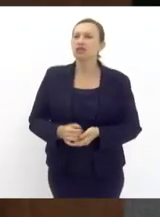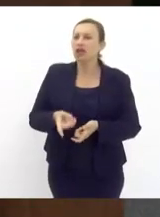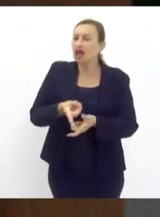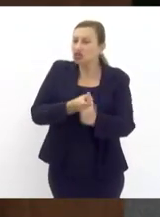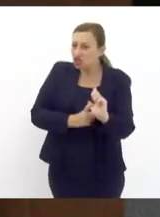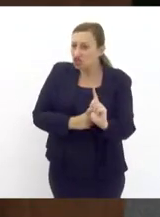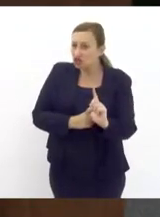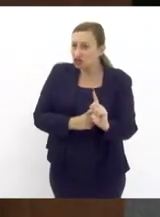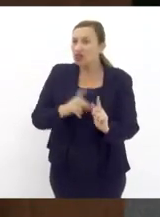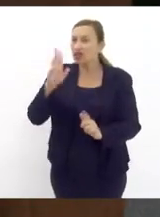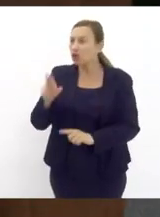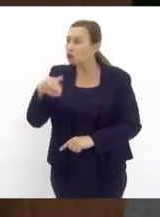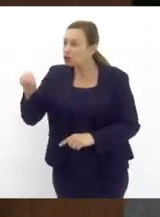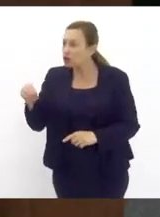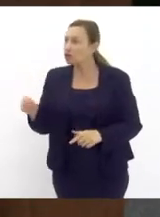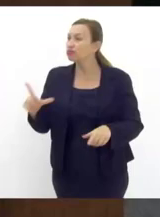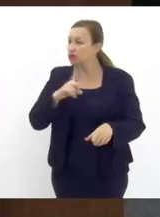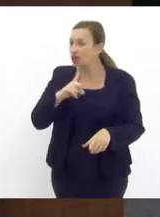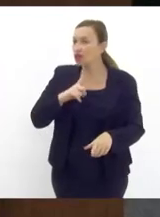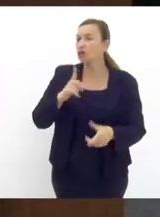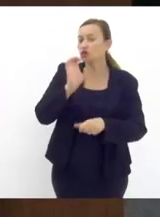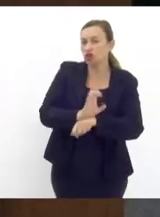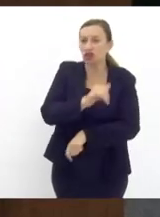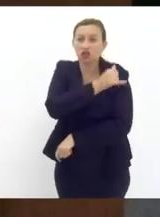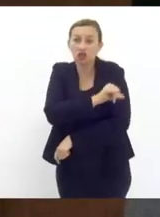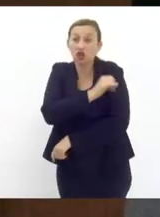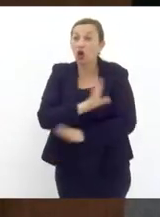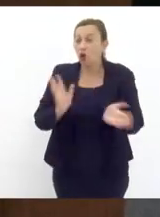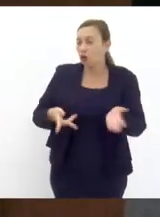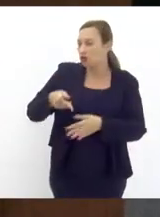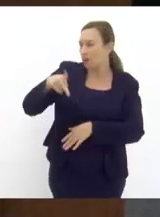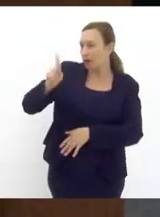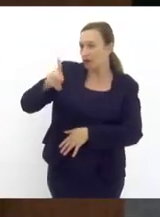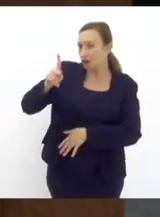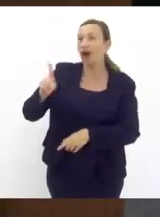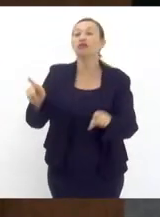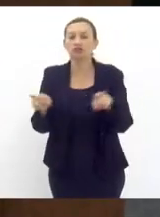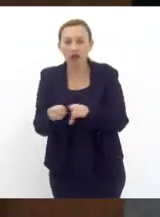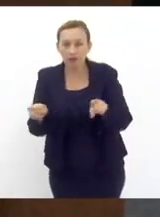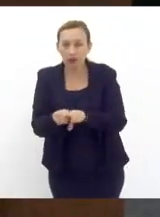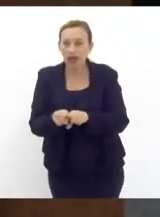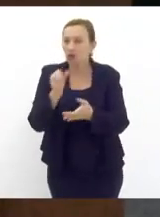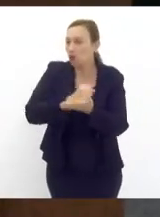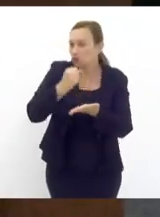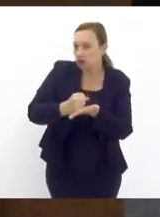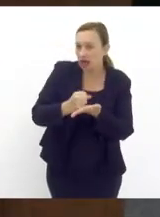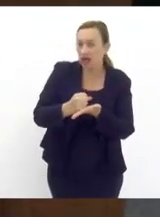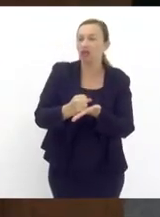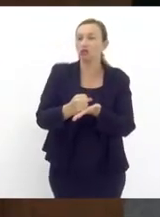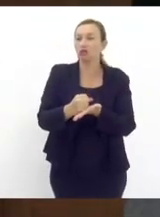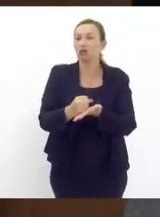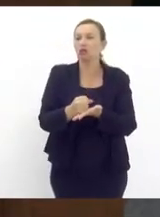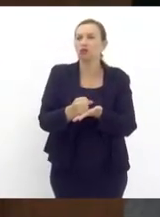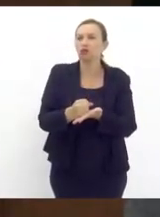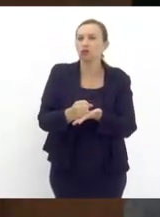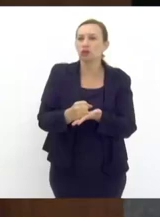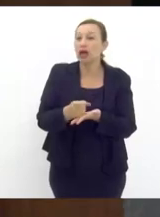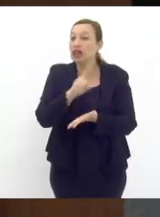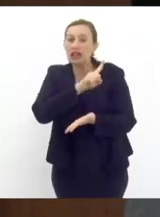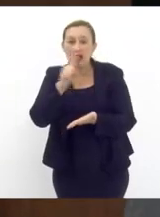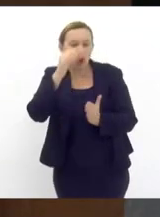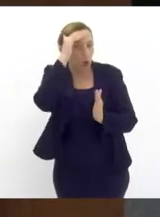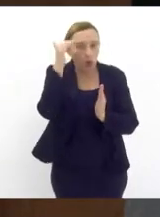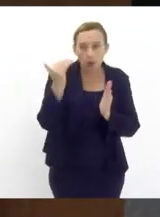a união tem com o estado do Rio de Janeiro a Petrobras hoje é também diante de contratos obscudos e da do não